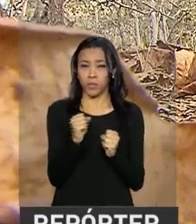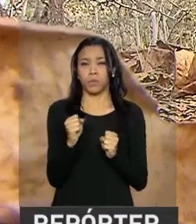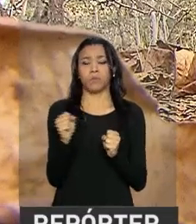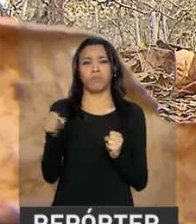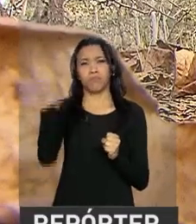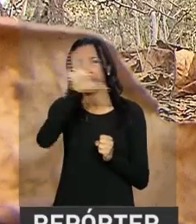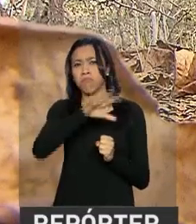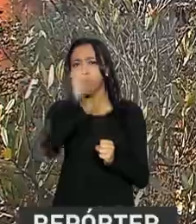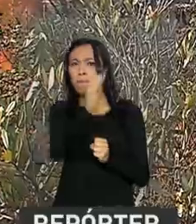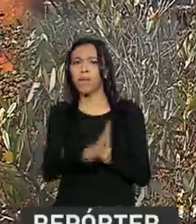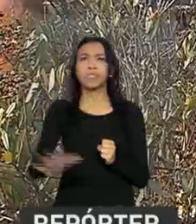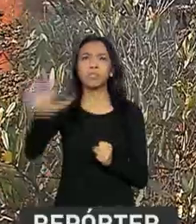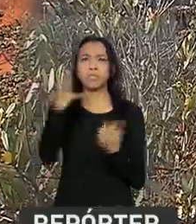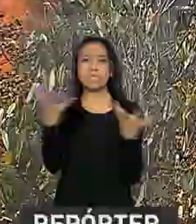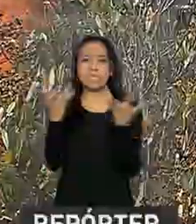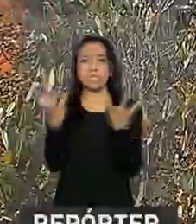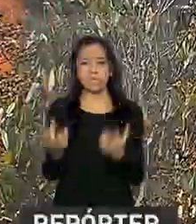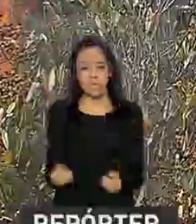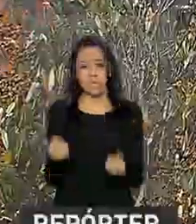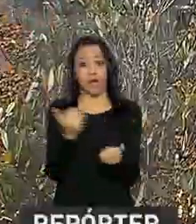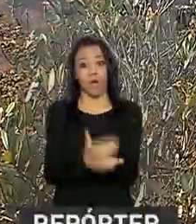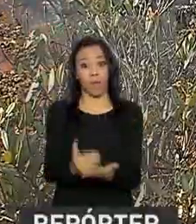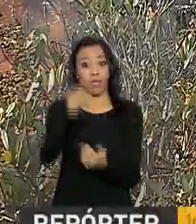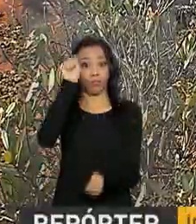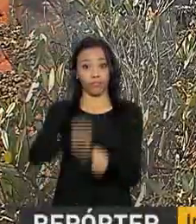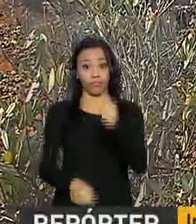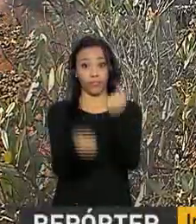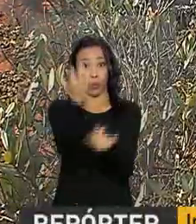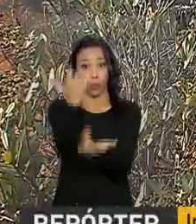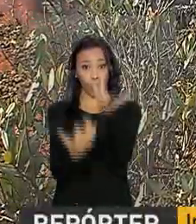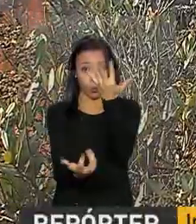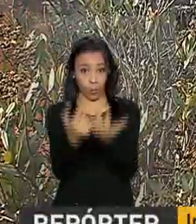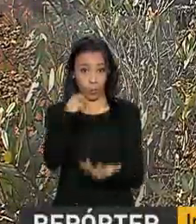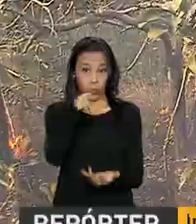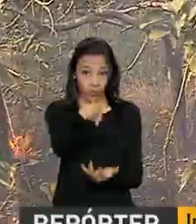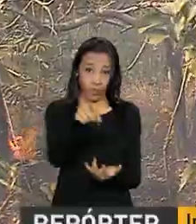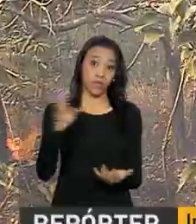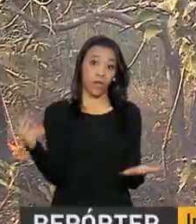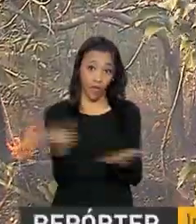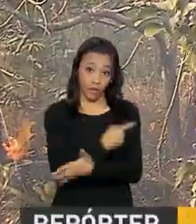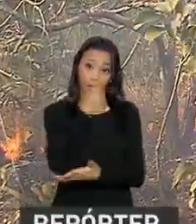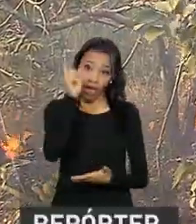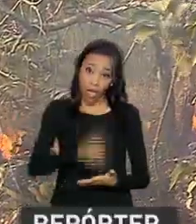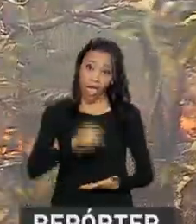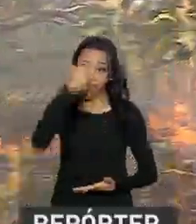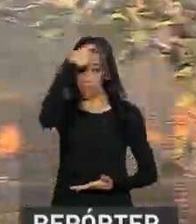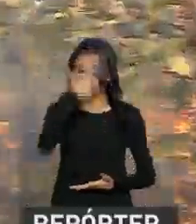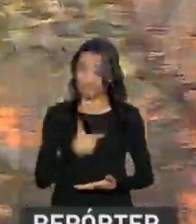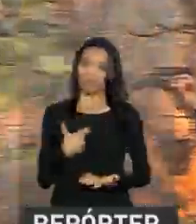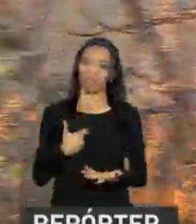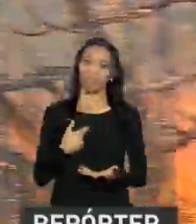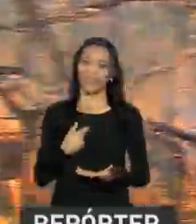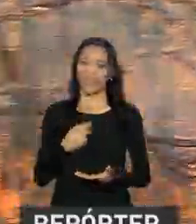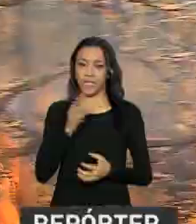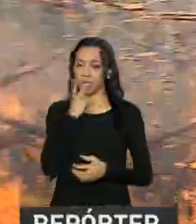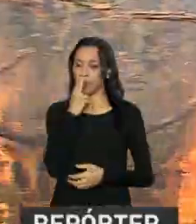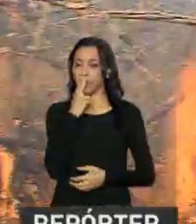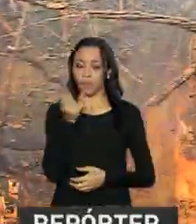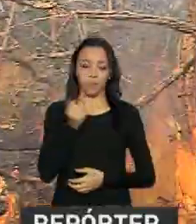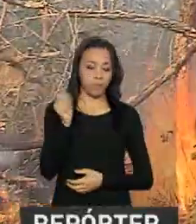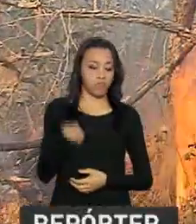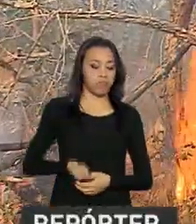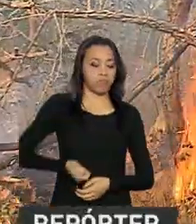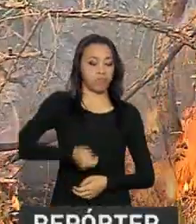país, período em que aumentam também as queimadas. E um dos principais causadores do fogo é o ser humano, que ao jogar bitucas de cigarro e